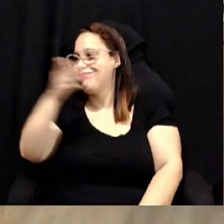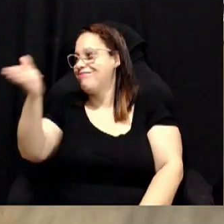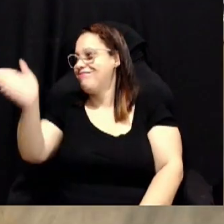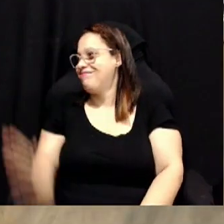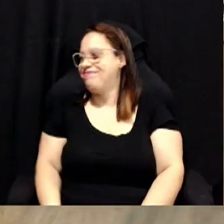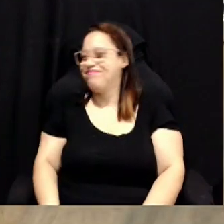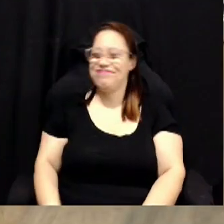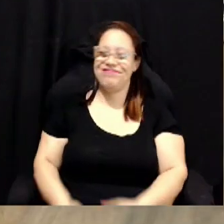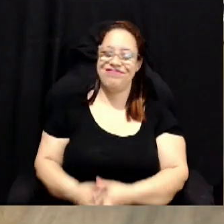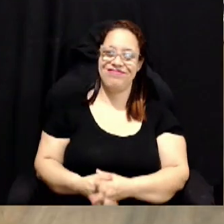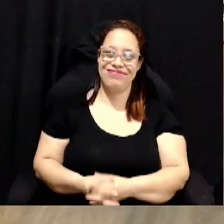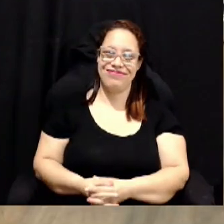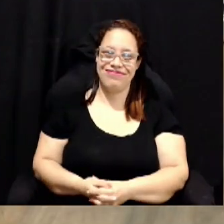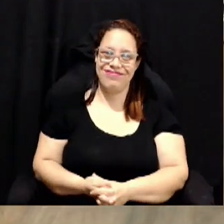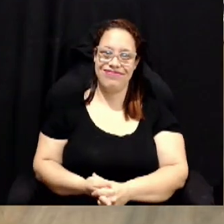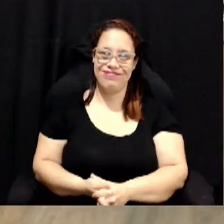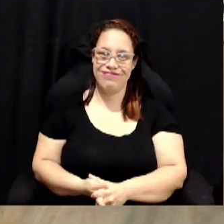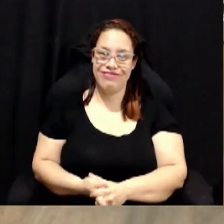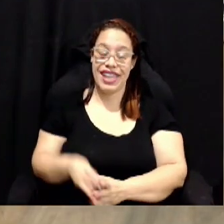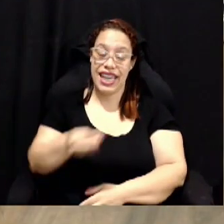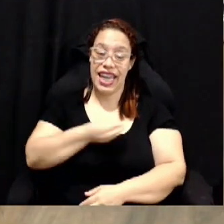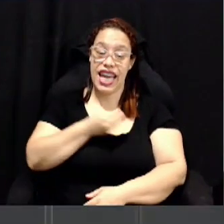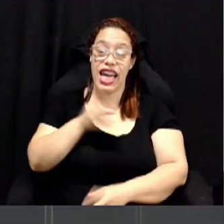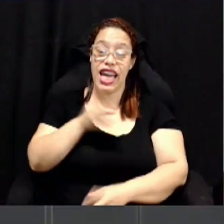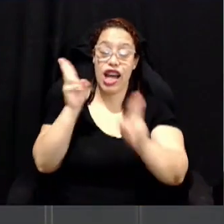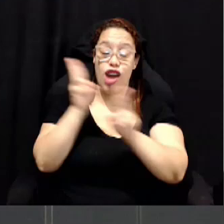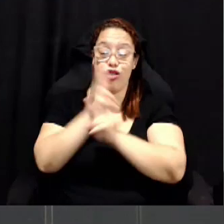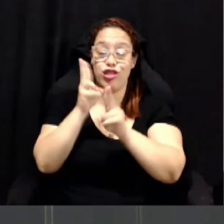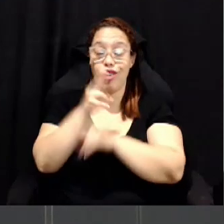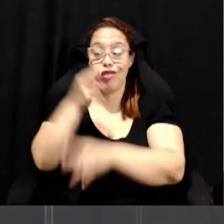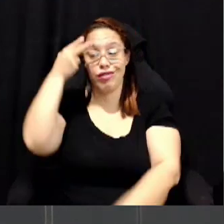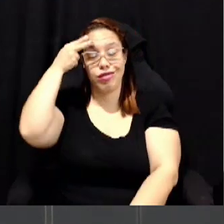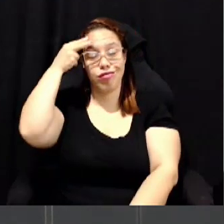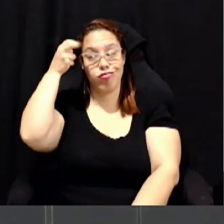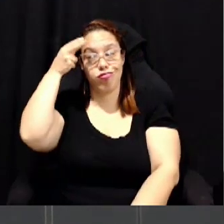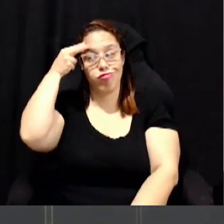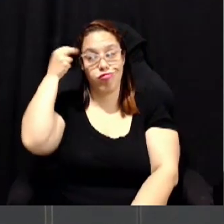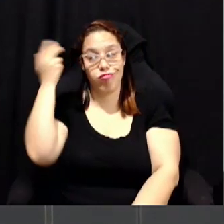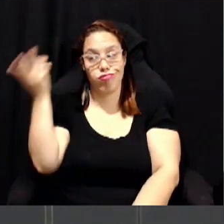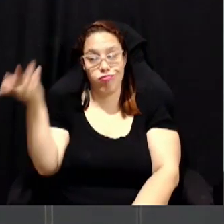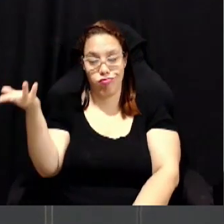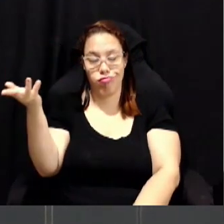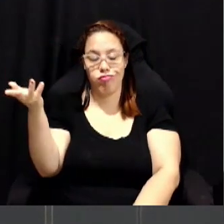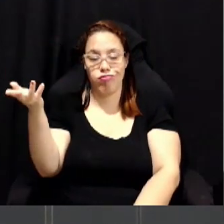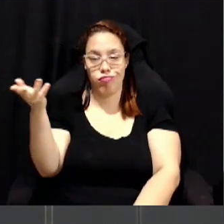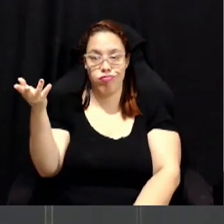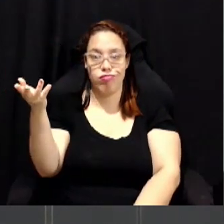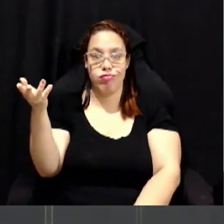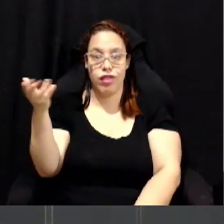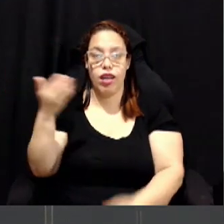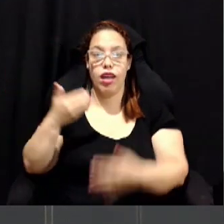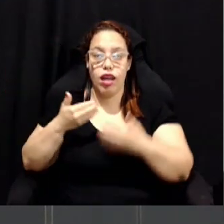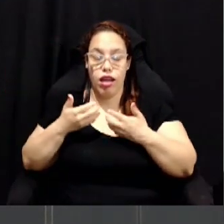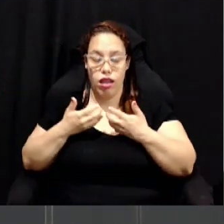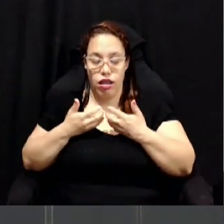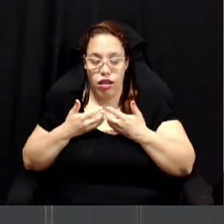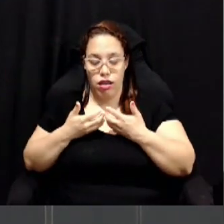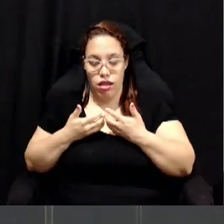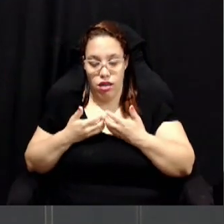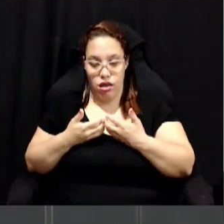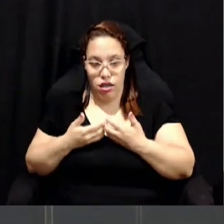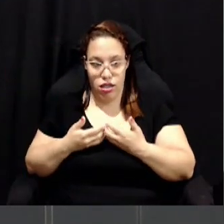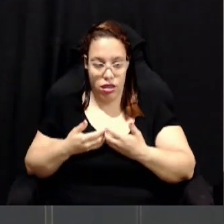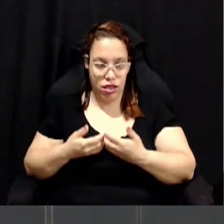tudo. A gente vive na urgência, Gabriel, né? A gente vive na urgência. E cansa, né? Por isso que a gente precisa de